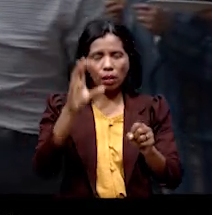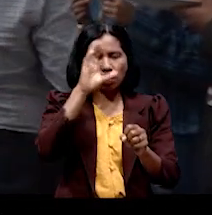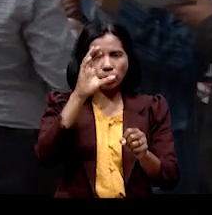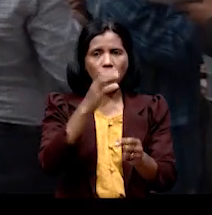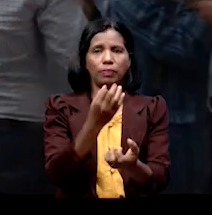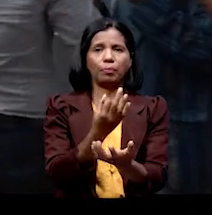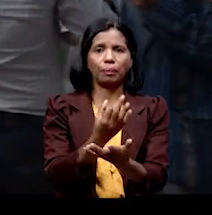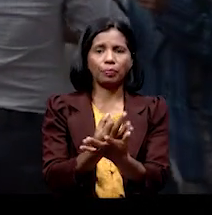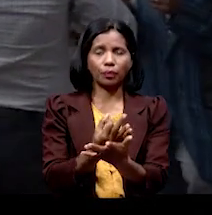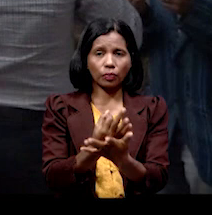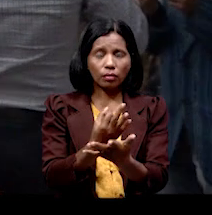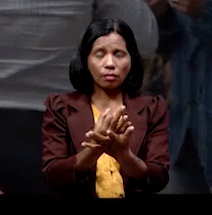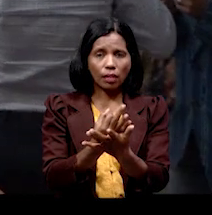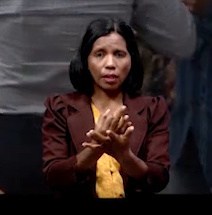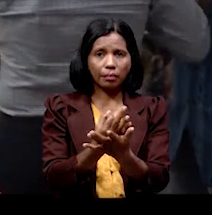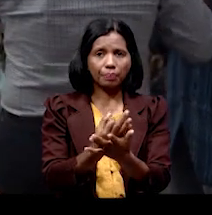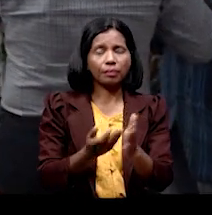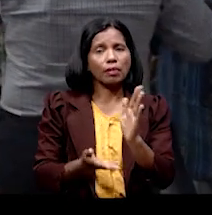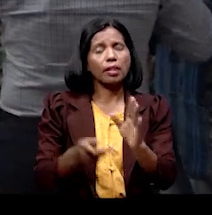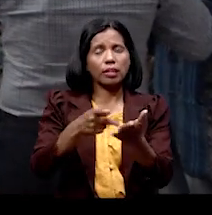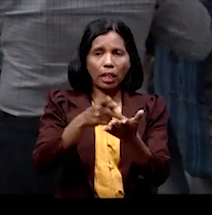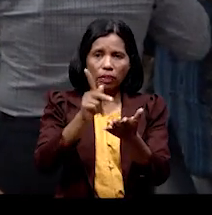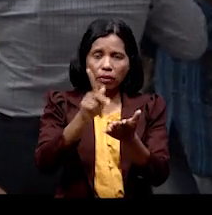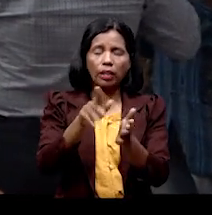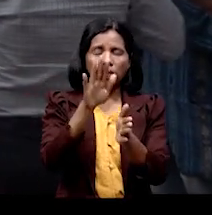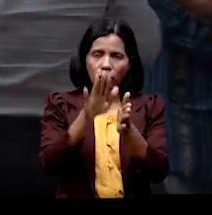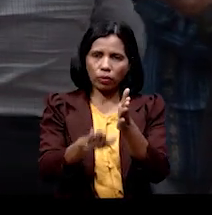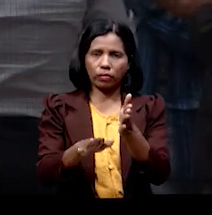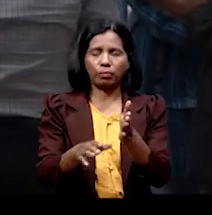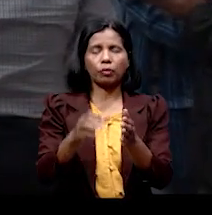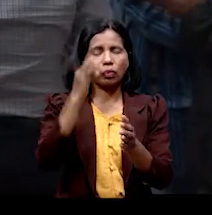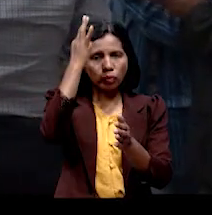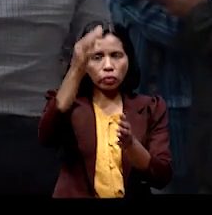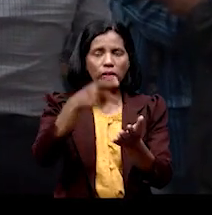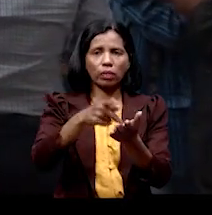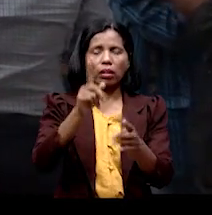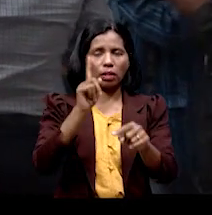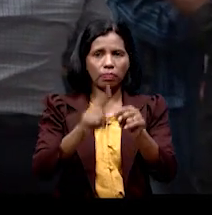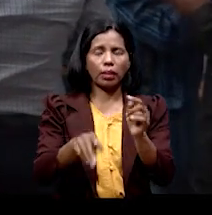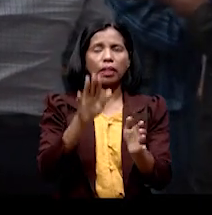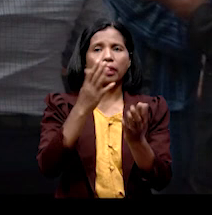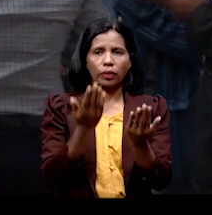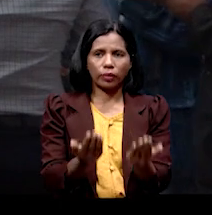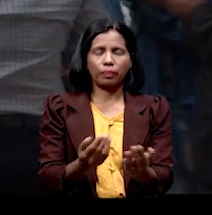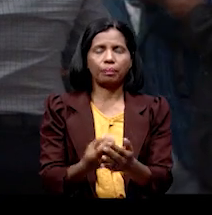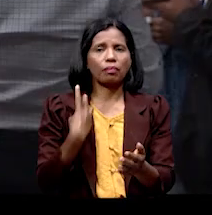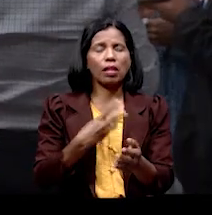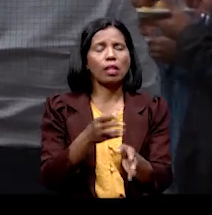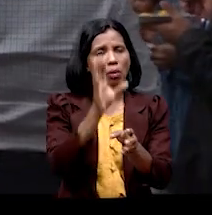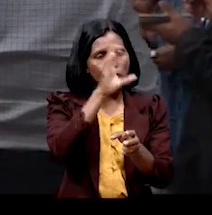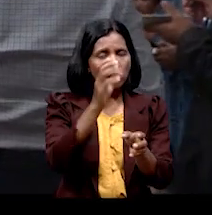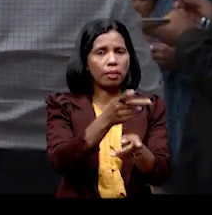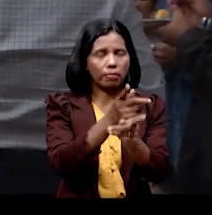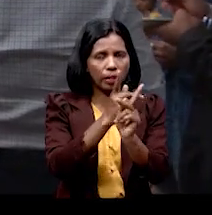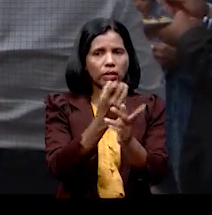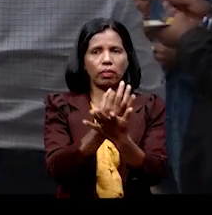ne kik kik para ita abambeiro conselho mo sabel toda ne mais maita e da nem maka ita buka empréstimos. Claro,